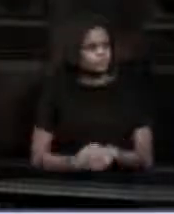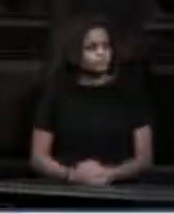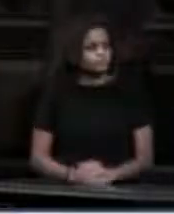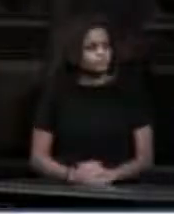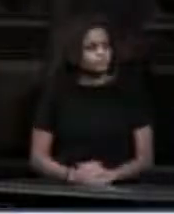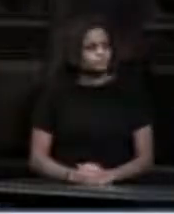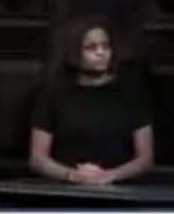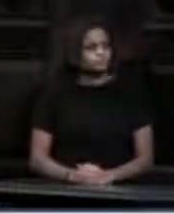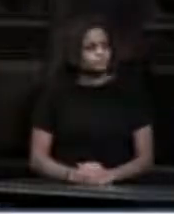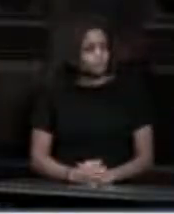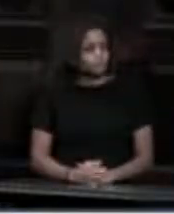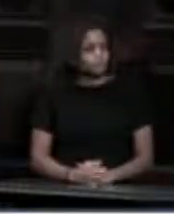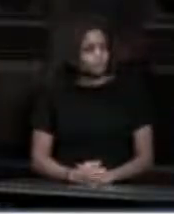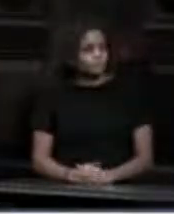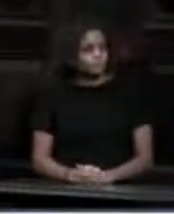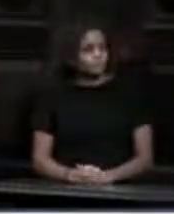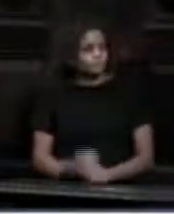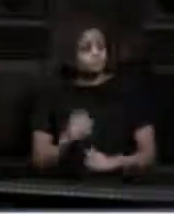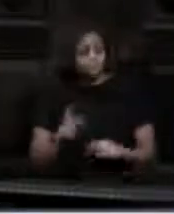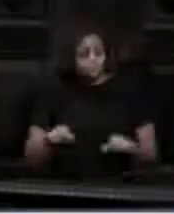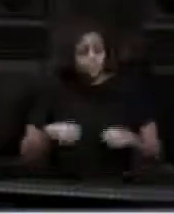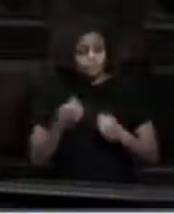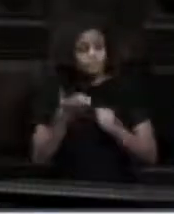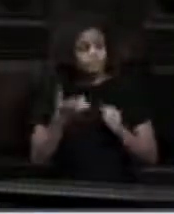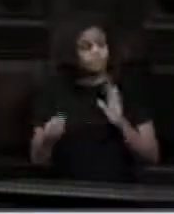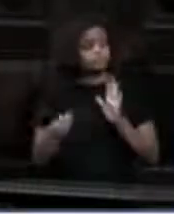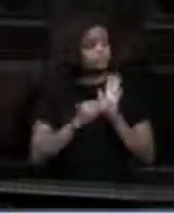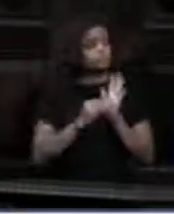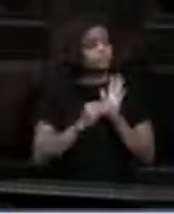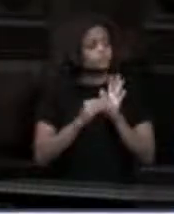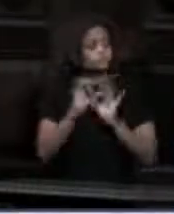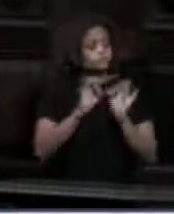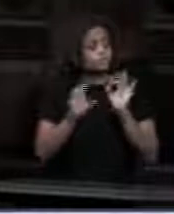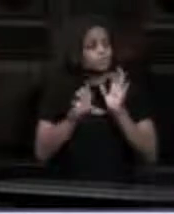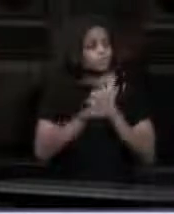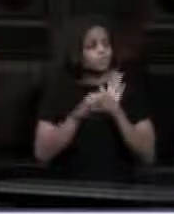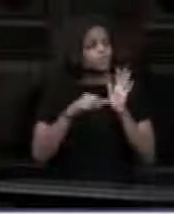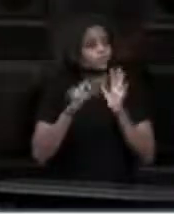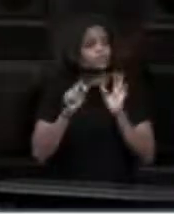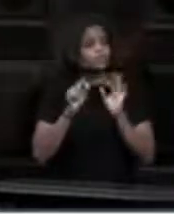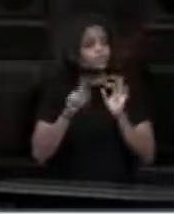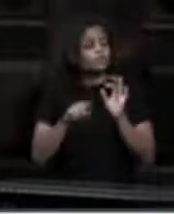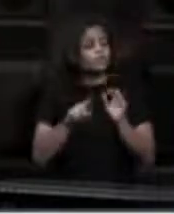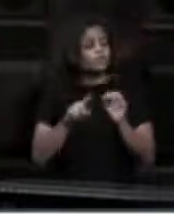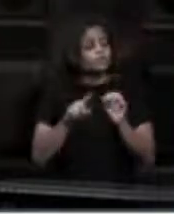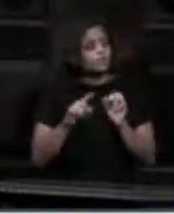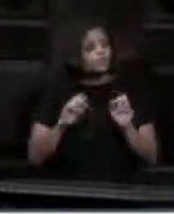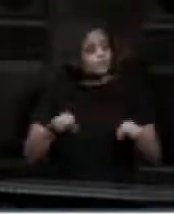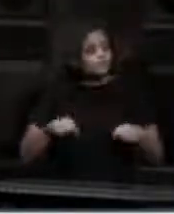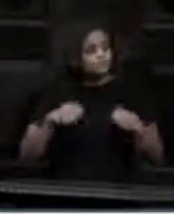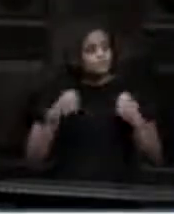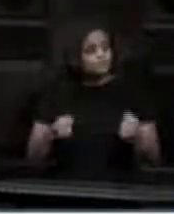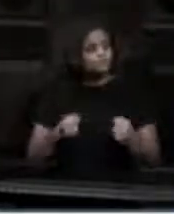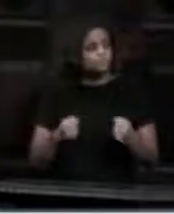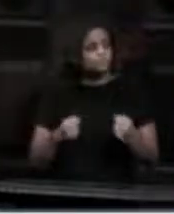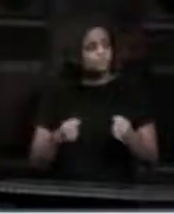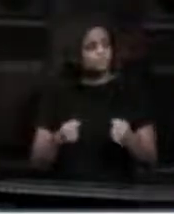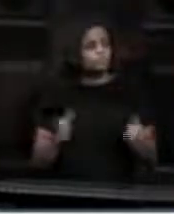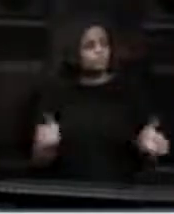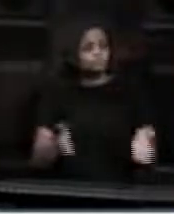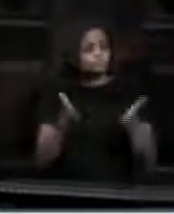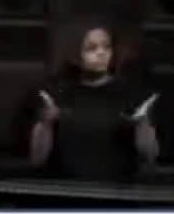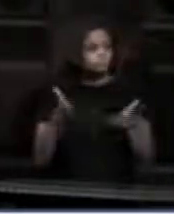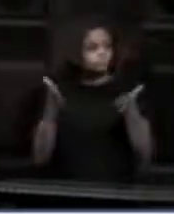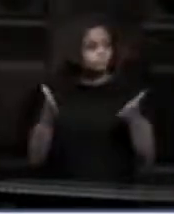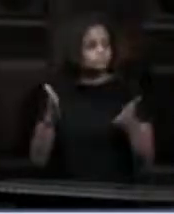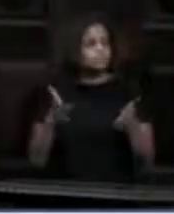tentou inserir no projeto foi, por um lado, trabalhar com essa ideia da promoção da saúde mental no conceito